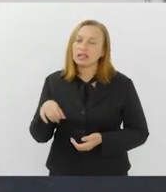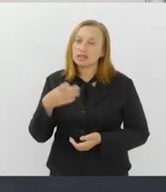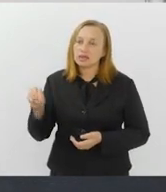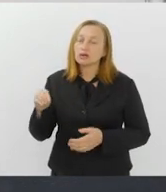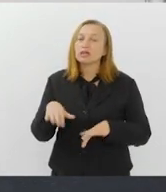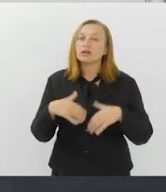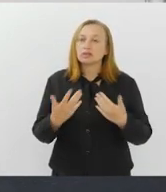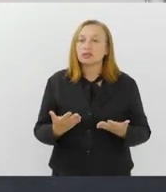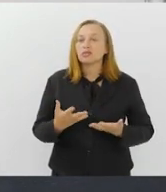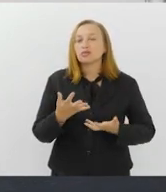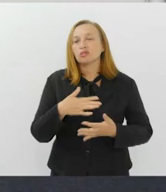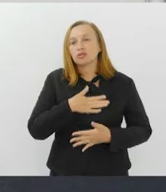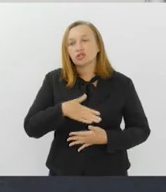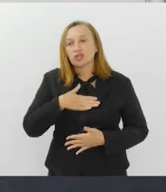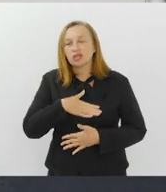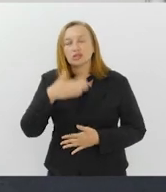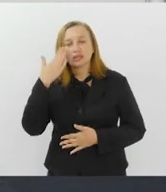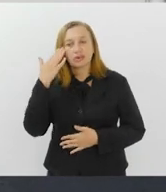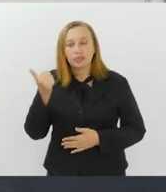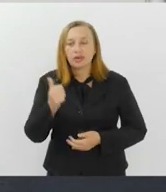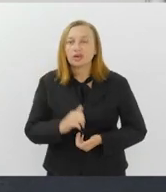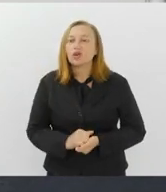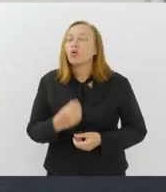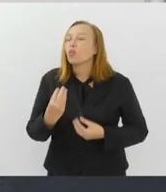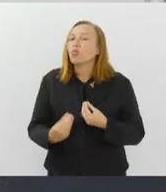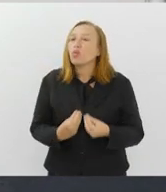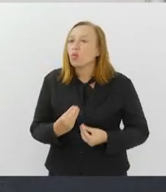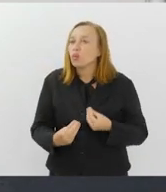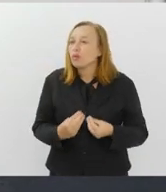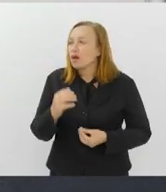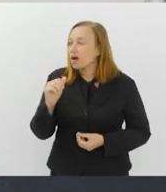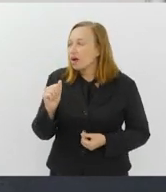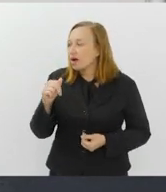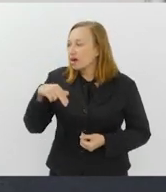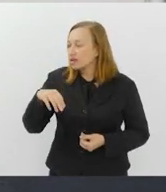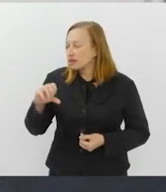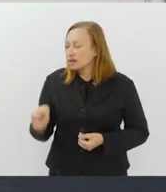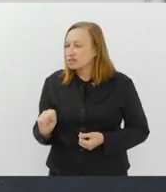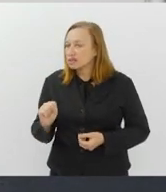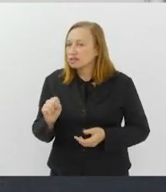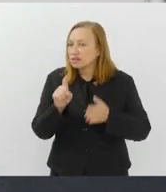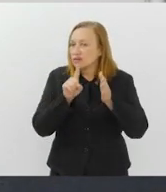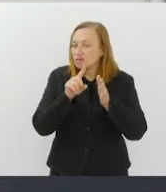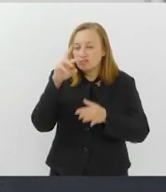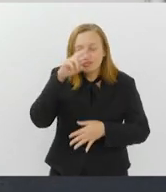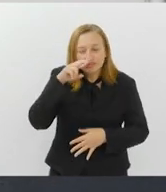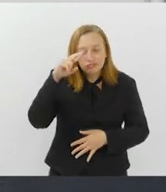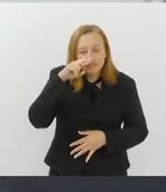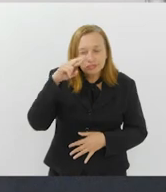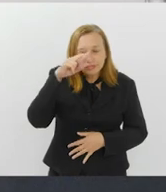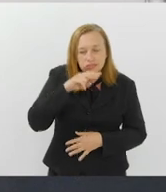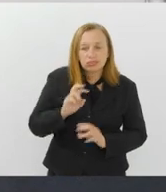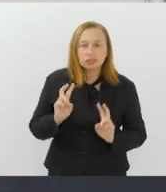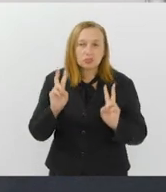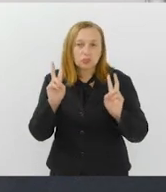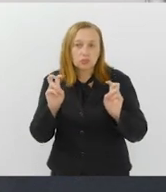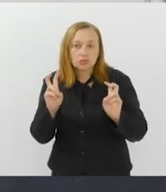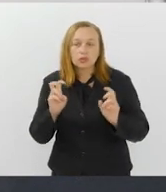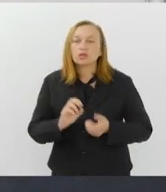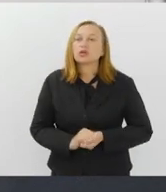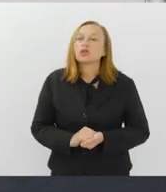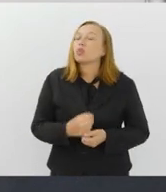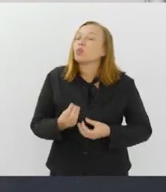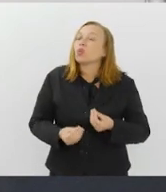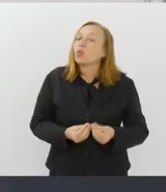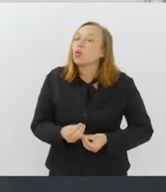modo, gostaríamos de saber como a ANS fiscaliza essas situações,